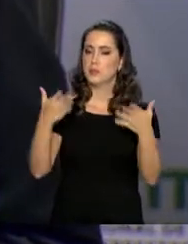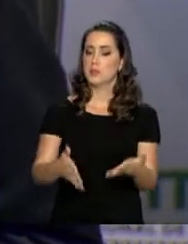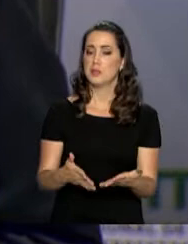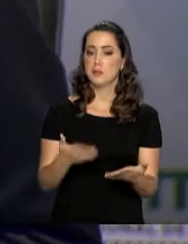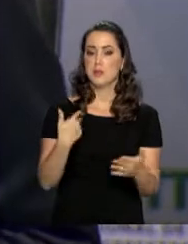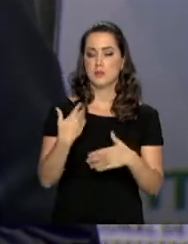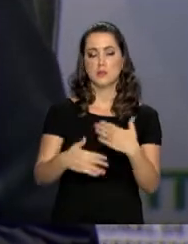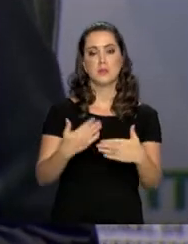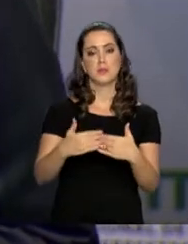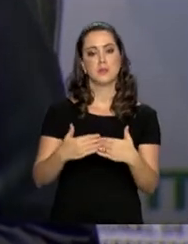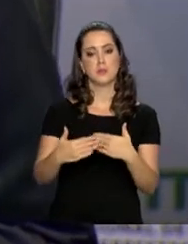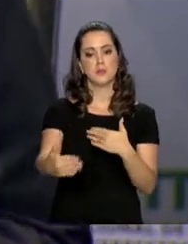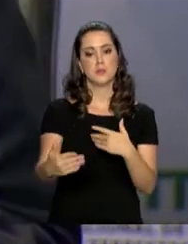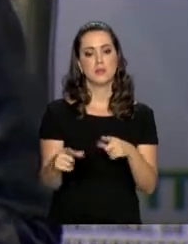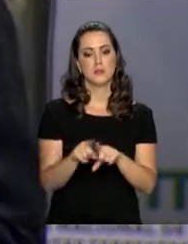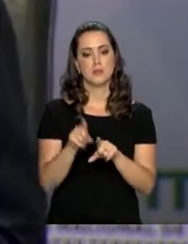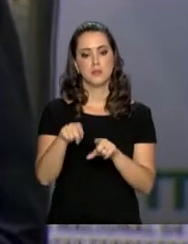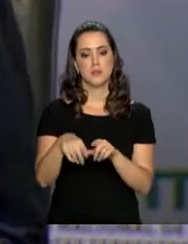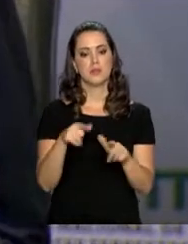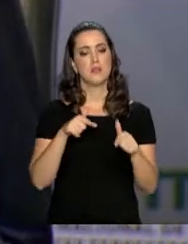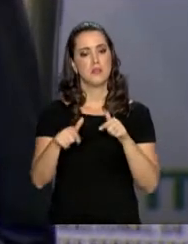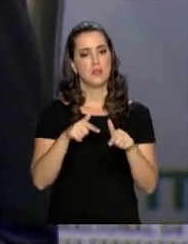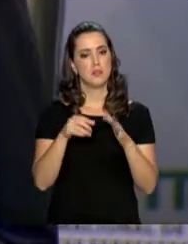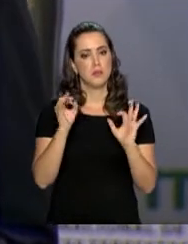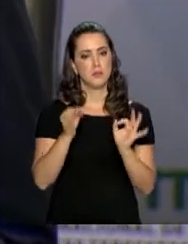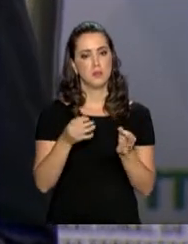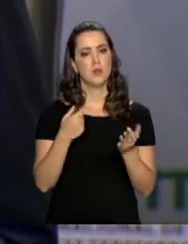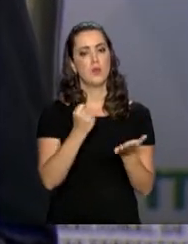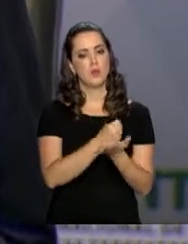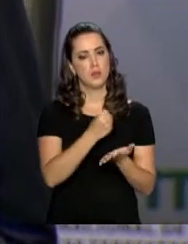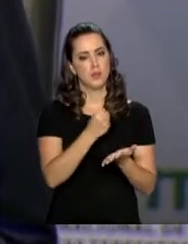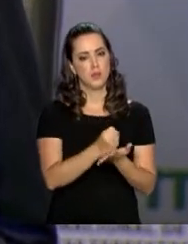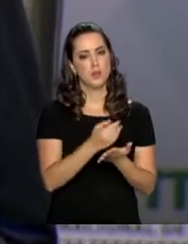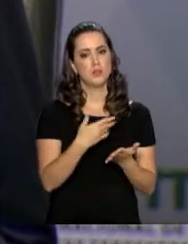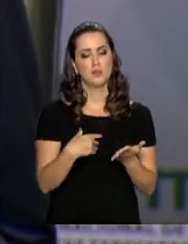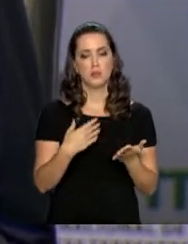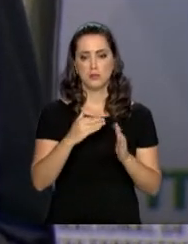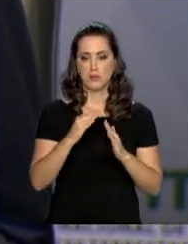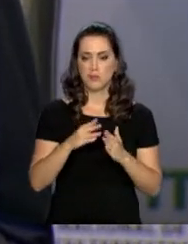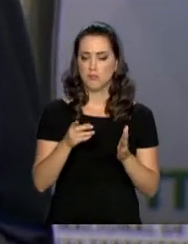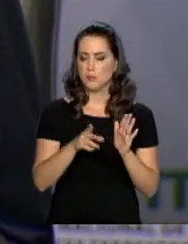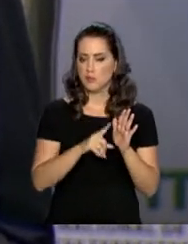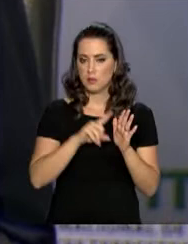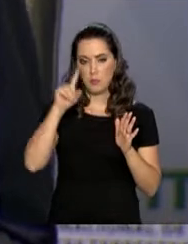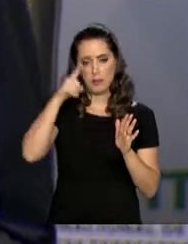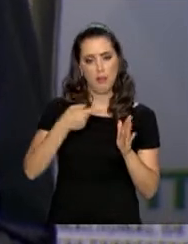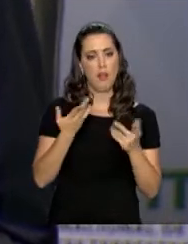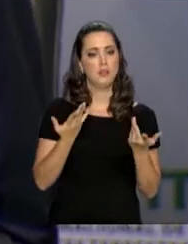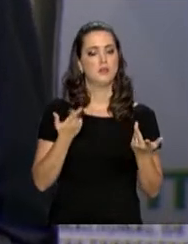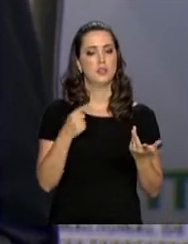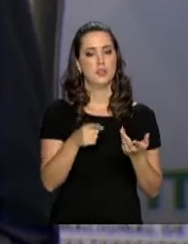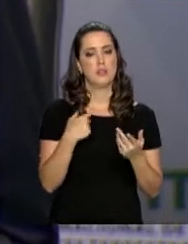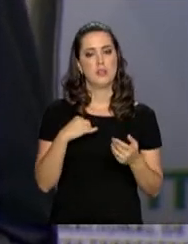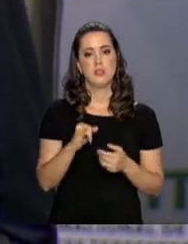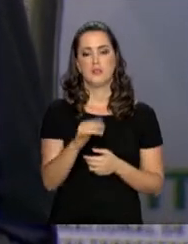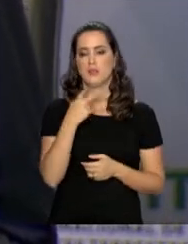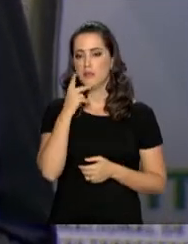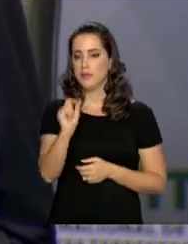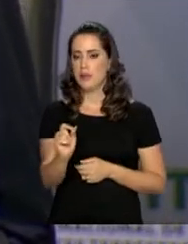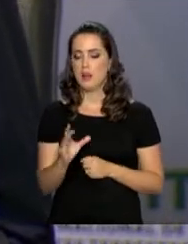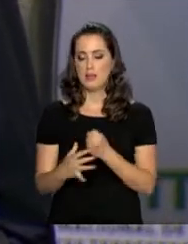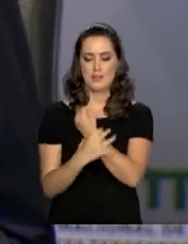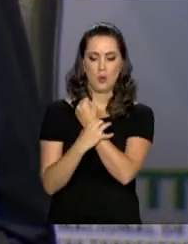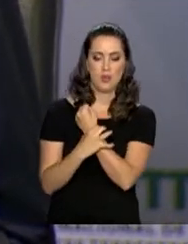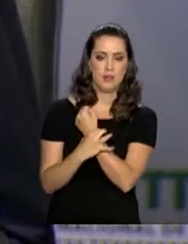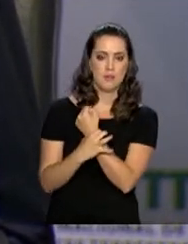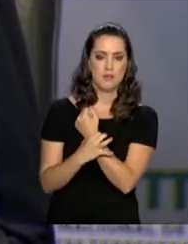desse processo e executar aquilo que está sendo demandado. Quando você toca na questão de